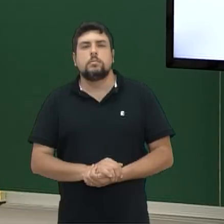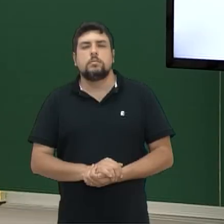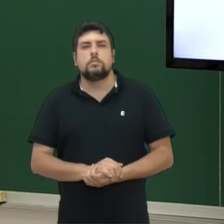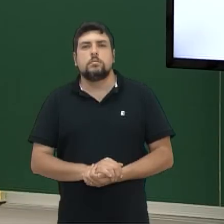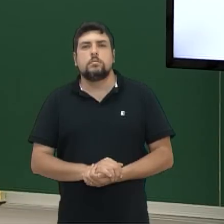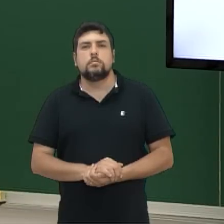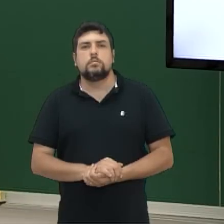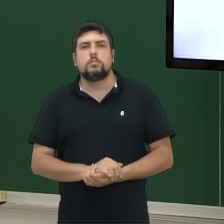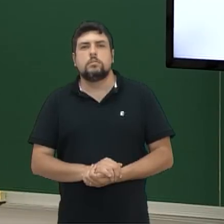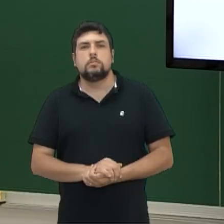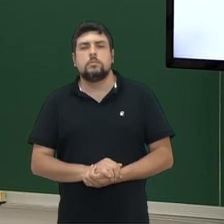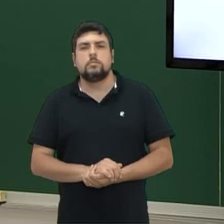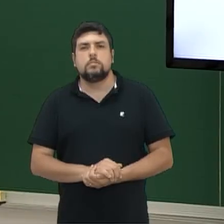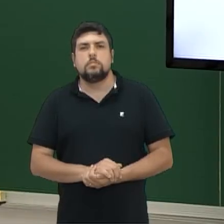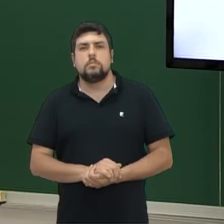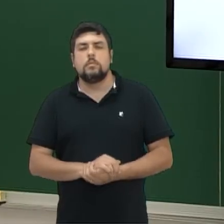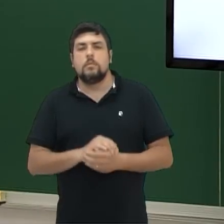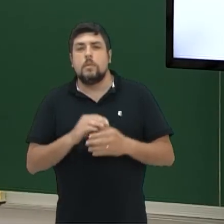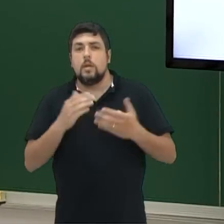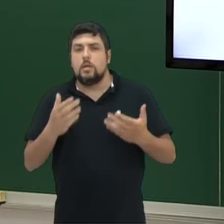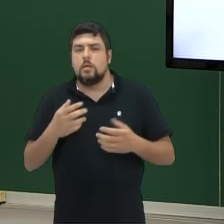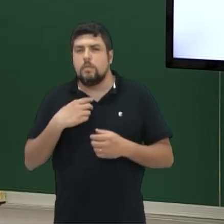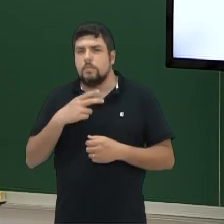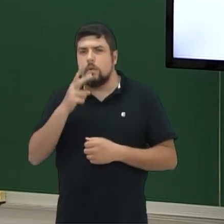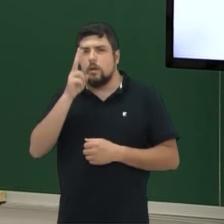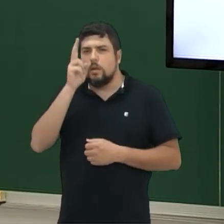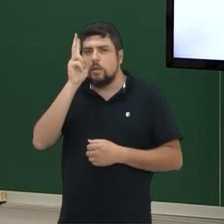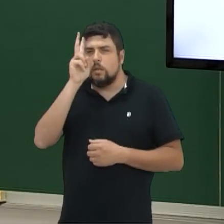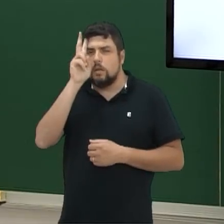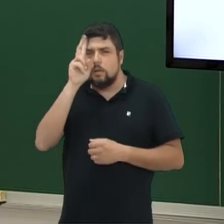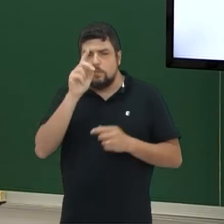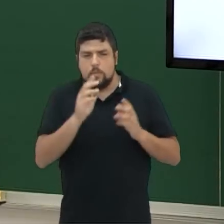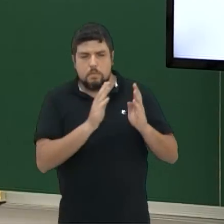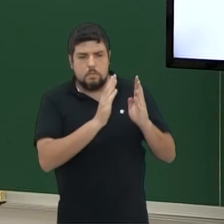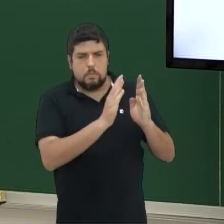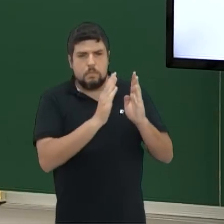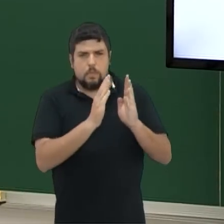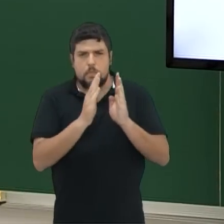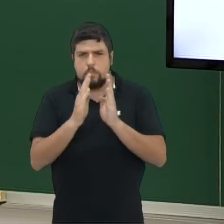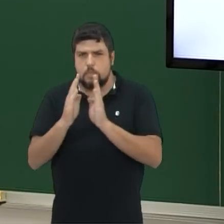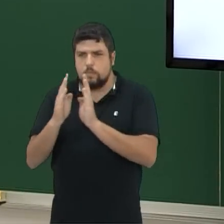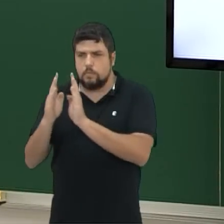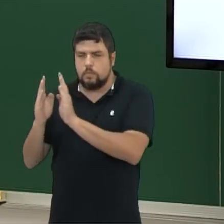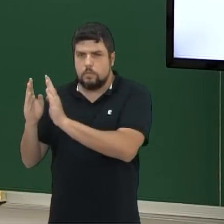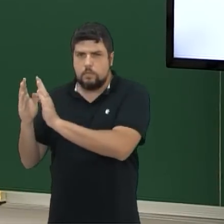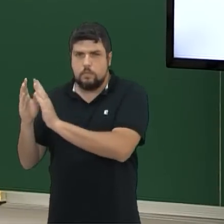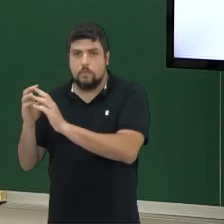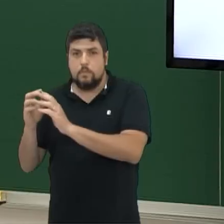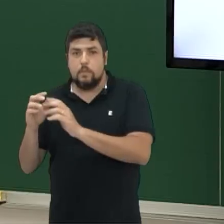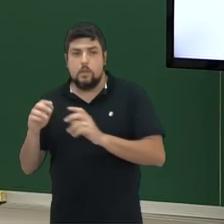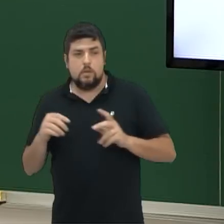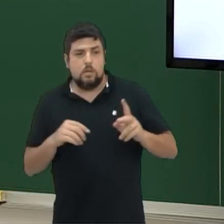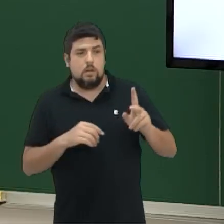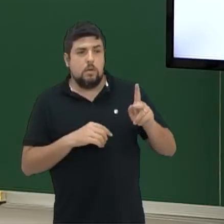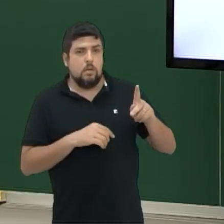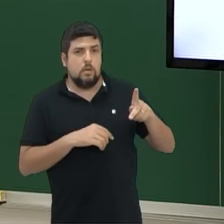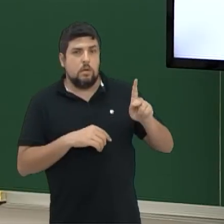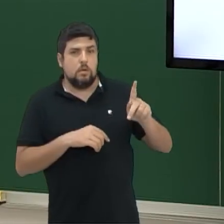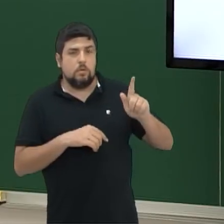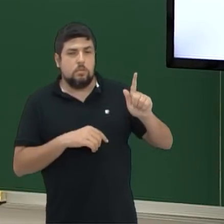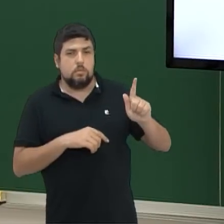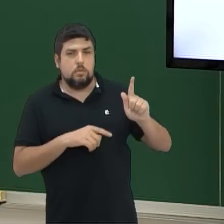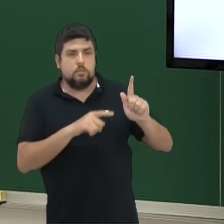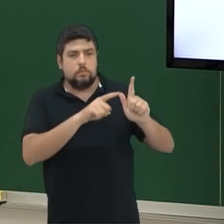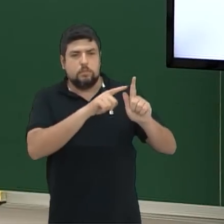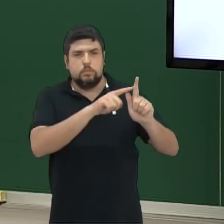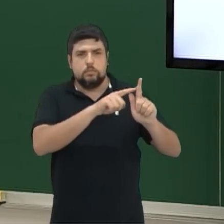A gente vai ter de lembrar daquela tabelinha. Naquela tabelinha, a gente tinha aqui a quilograma. Do lado da quilograma,